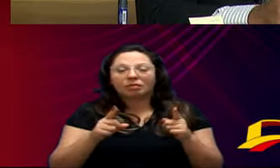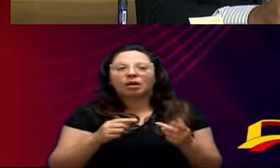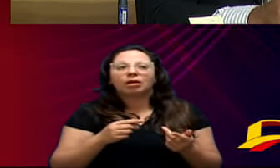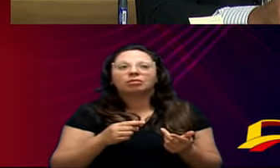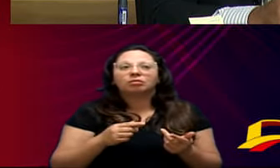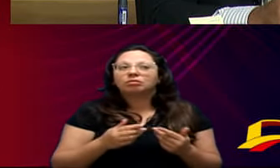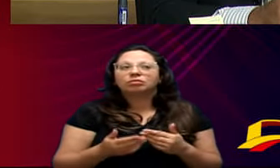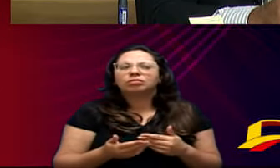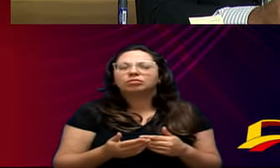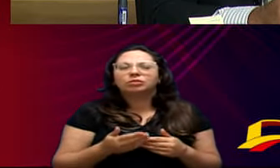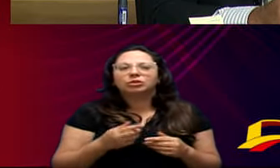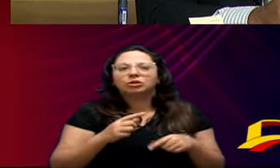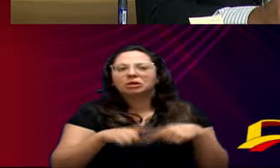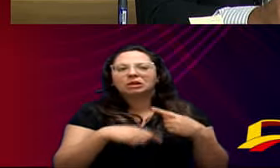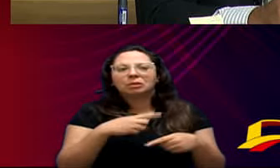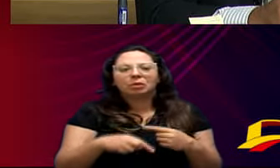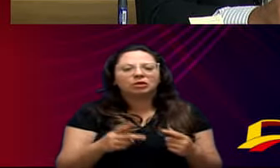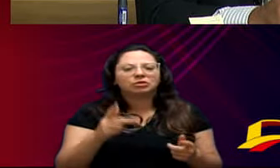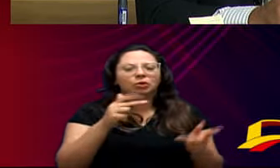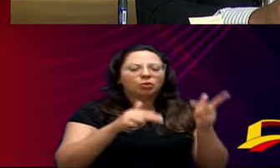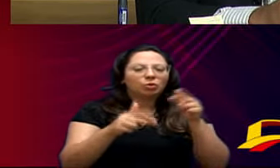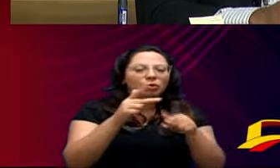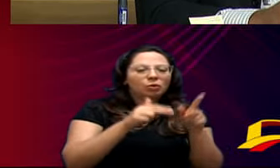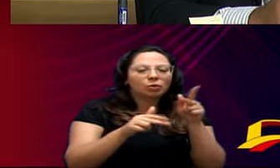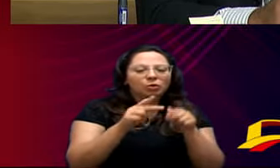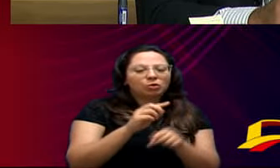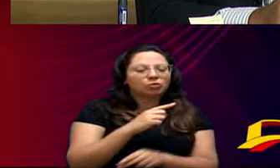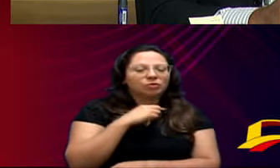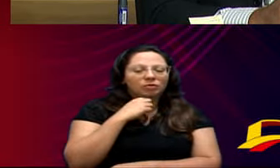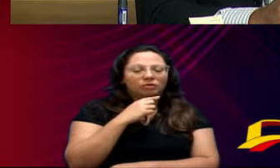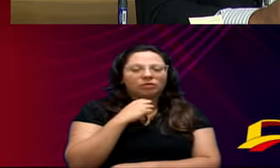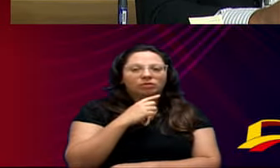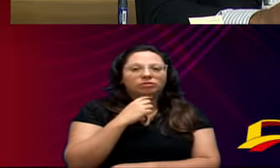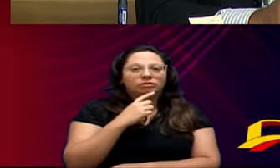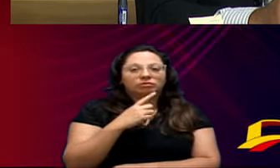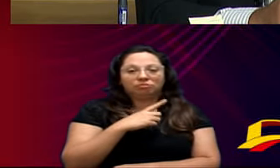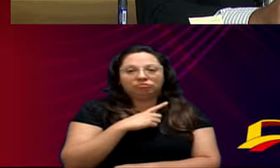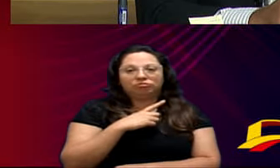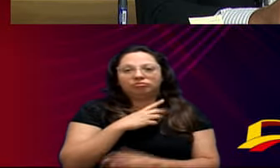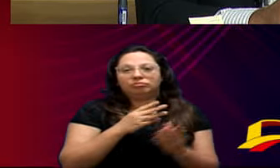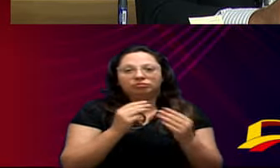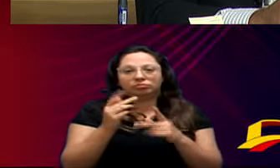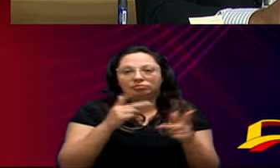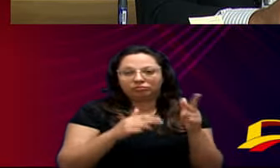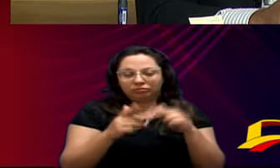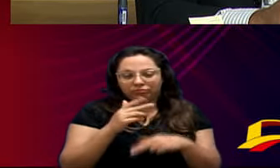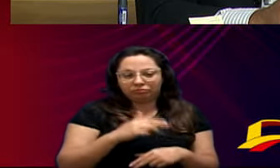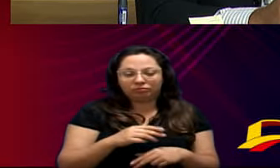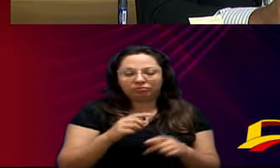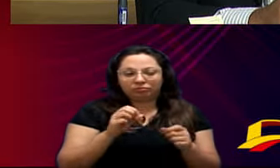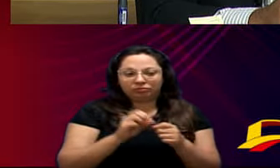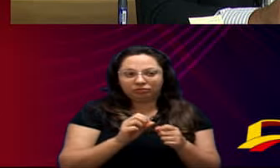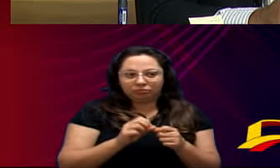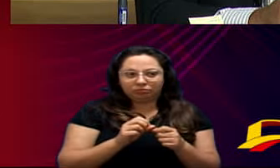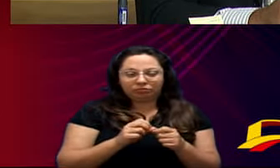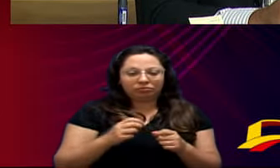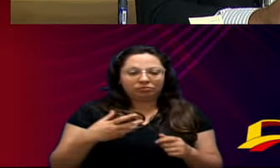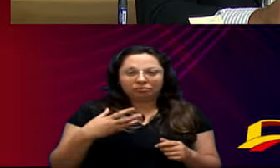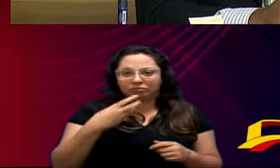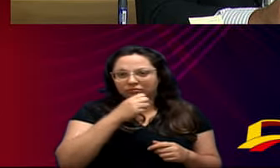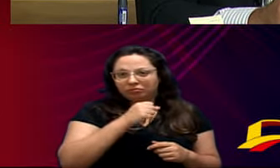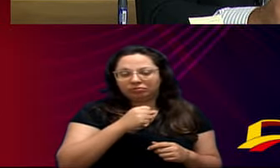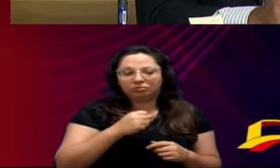parte dela o corte que deveria porque tem muitos cortes que são feitos de forma drástica que eu acho que não é já teve momento